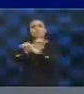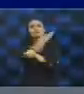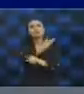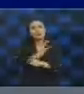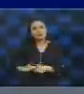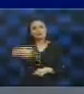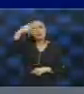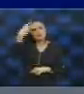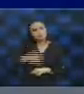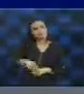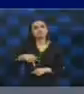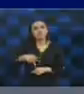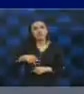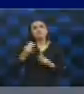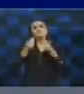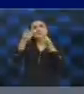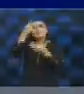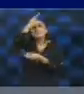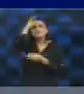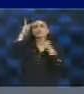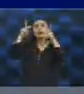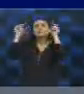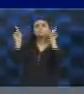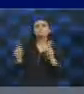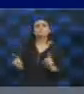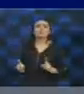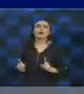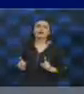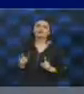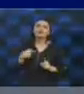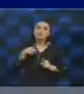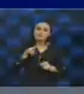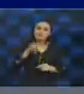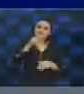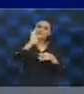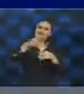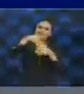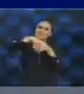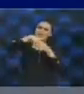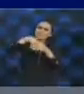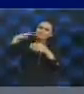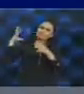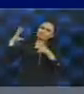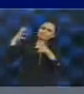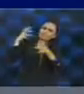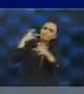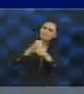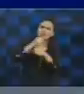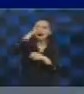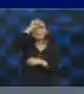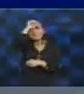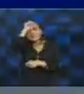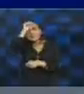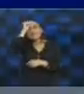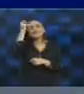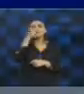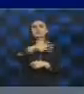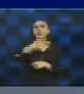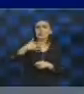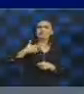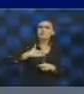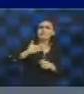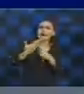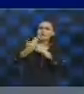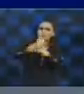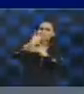essas pessoas a uma vida mais tranquila. Nós passamos a campanha inteira falando de tempo de aprender, falando de saúde em minha